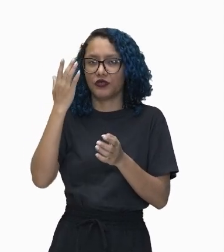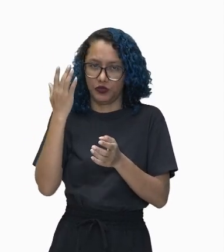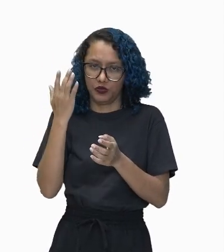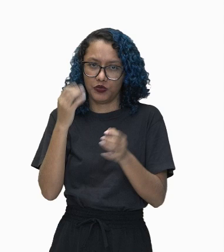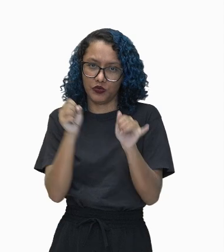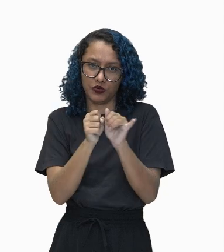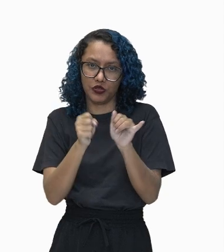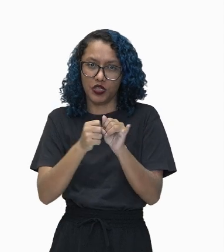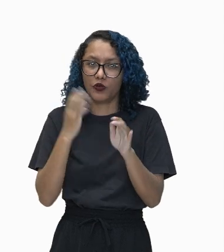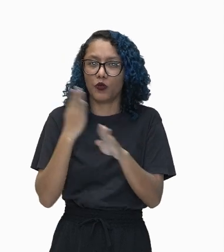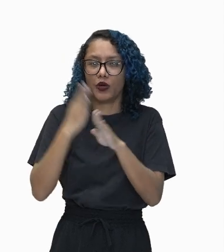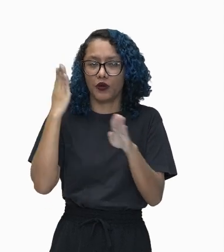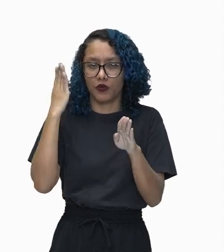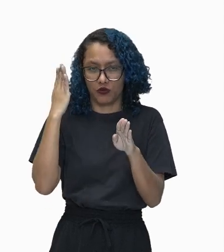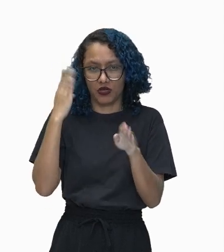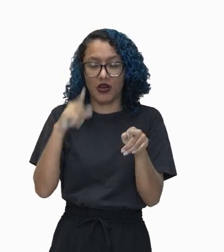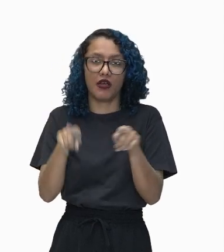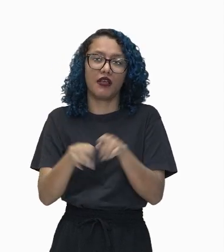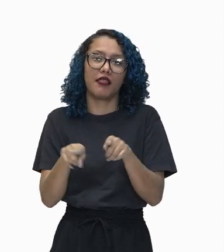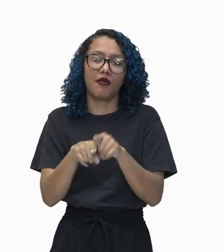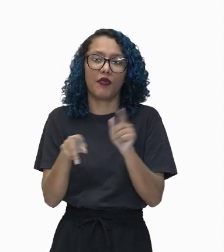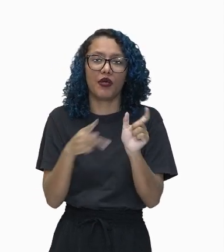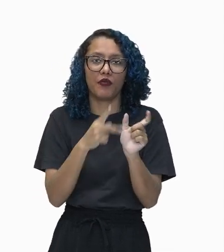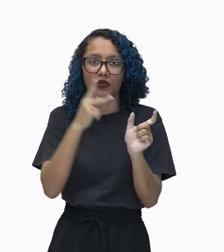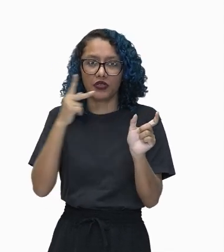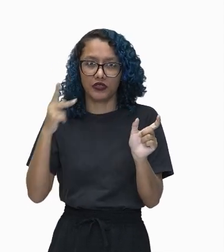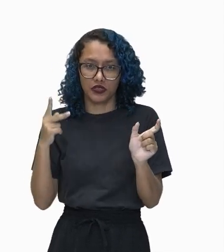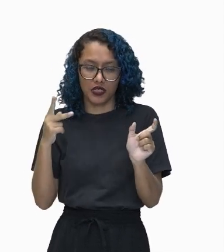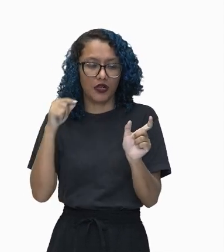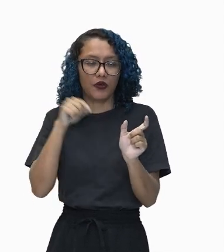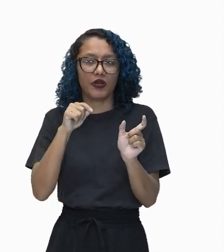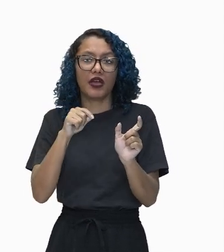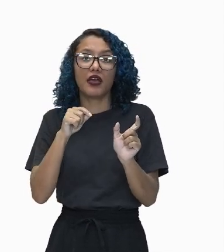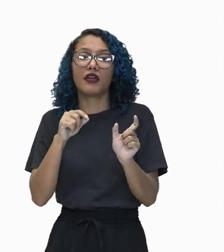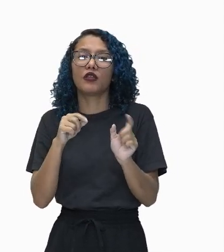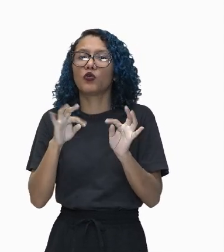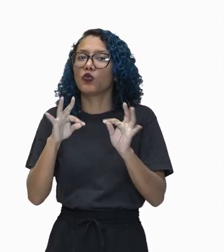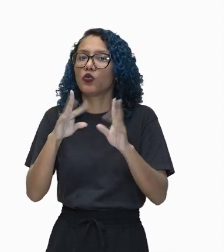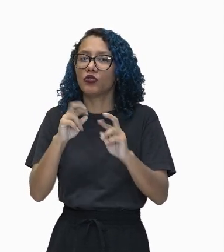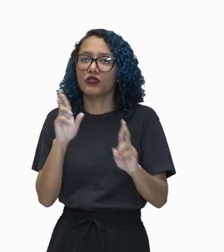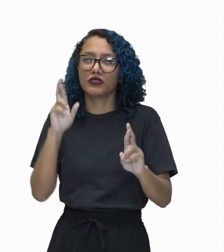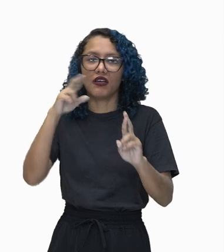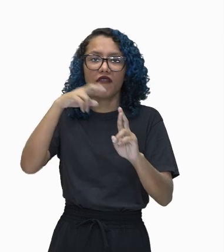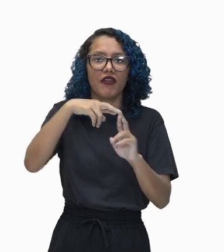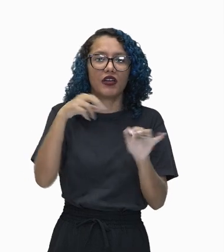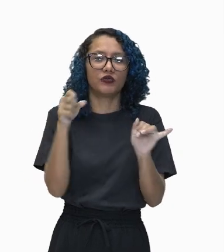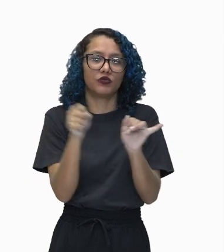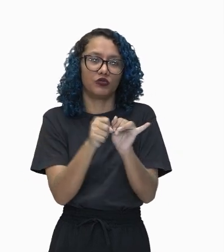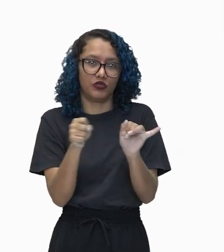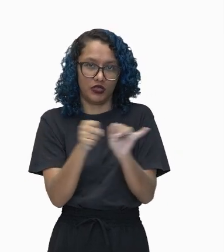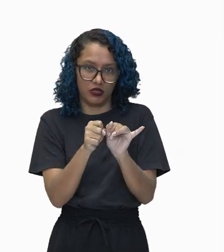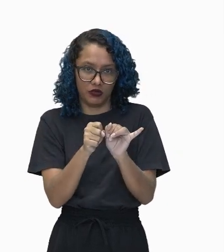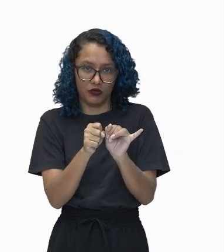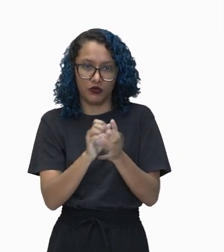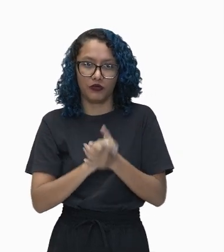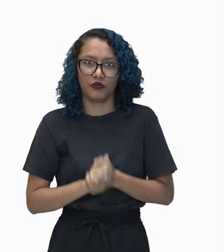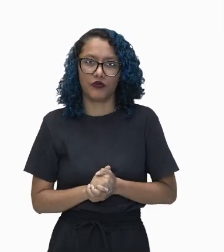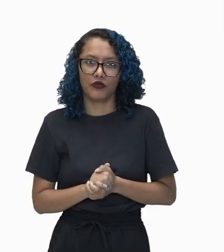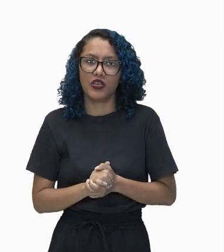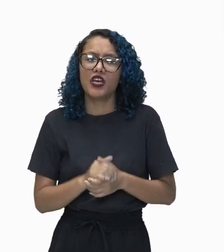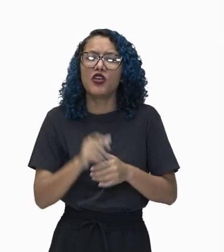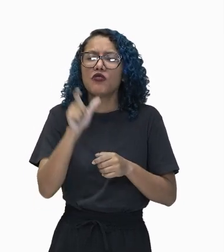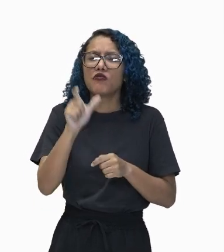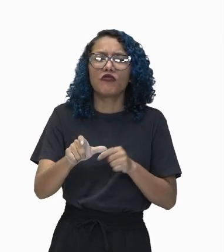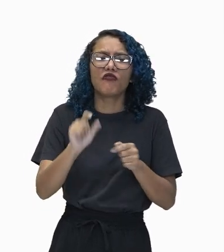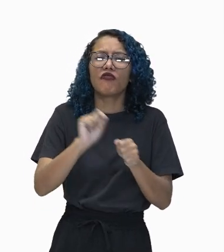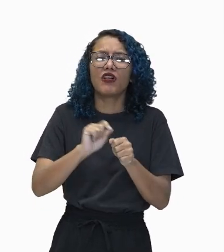o predicado, que é o que se diz do sujeito. O que se diz do sujeito aí? Que ele pesca pirarucu. Então